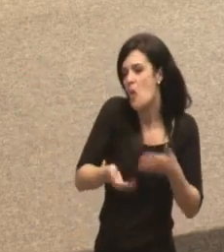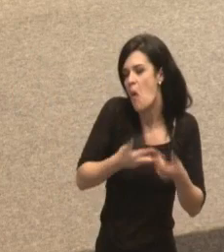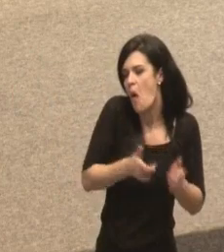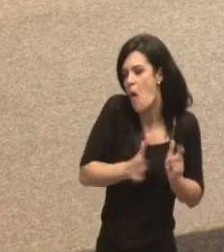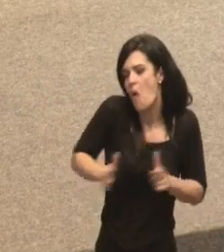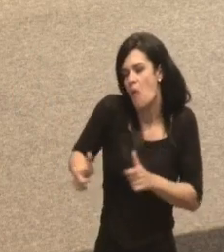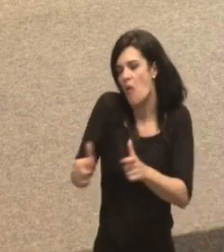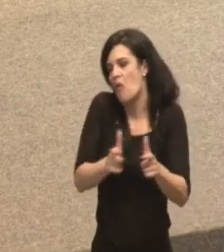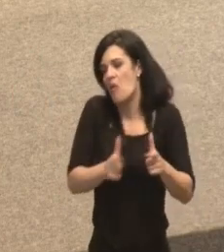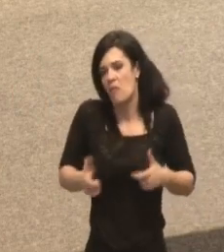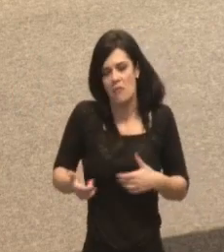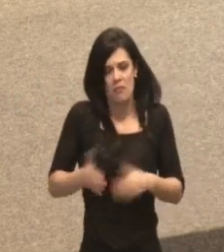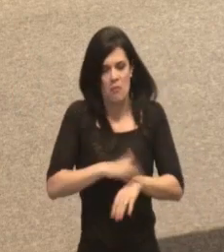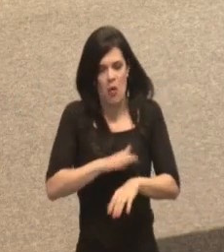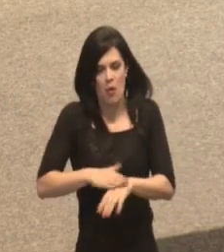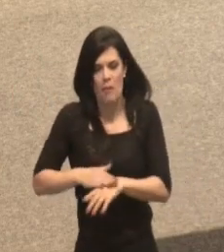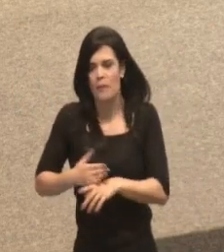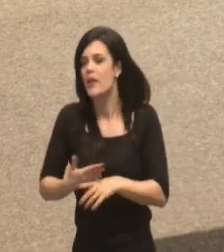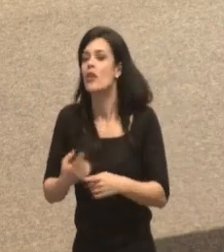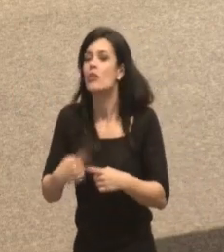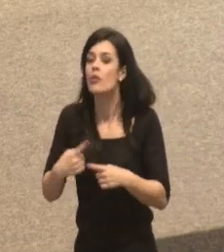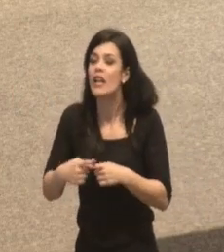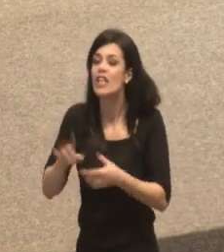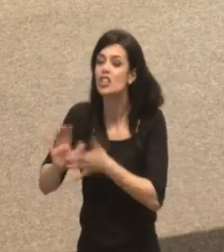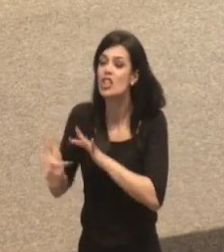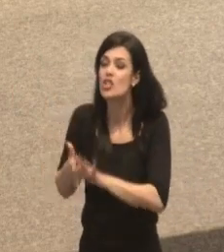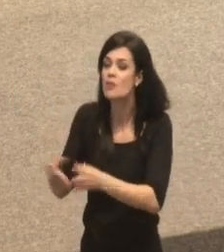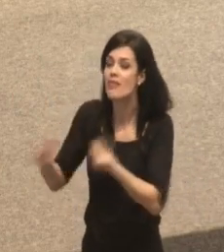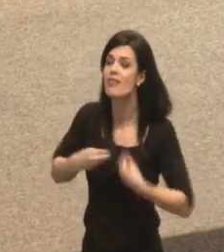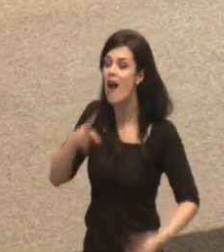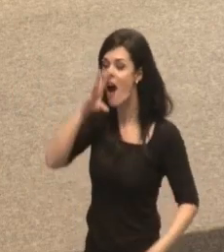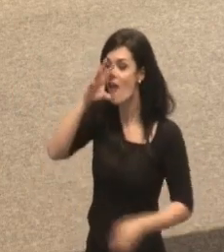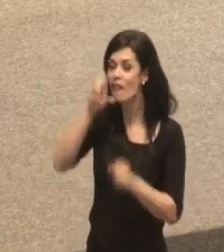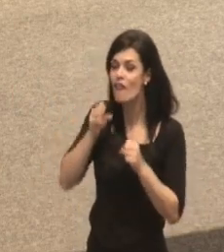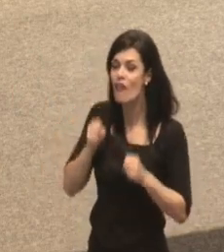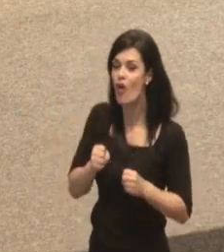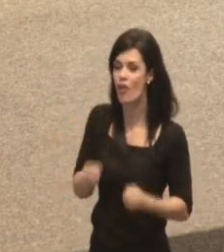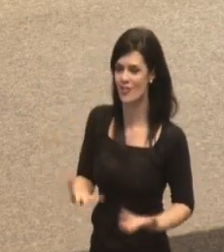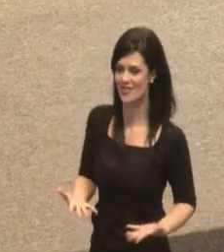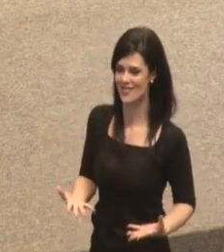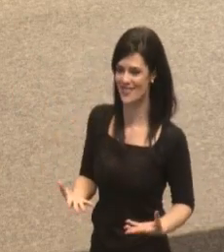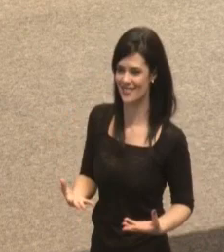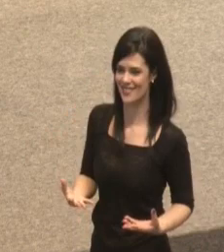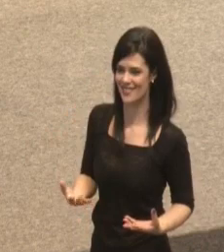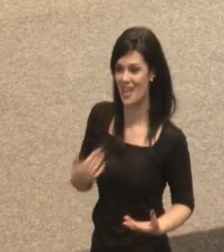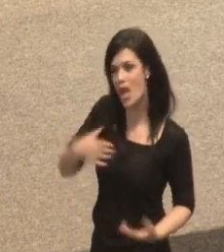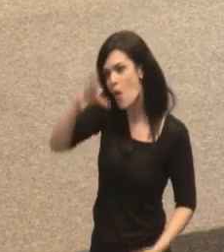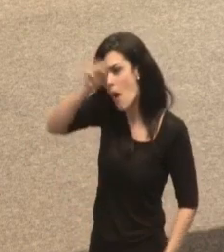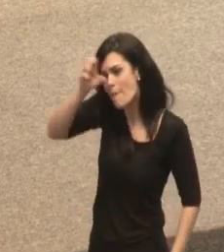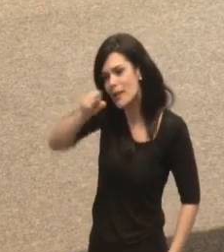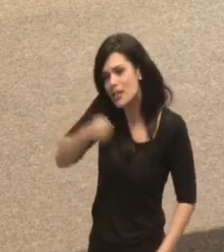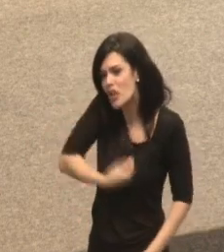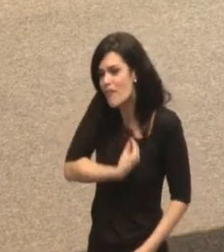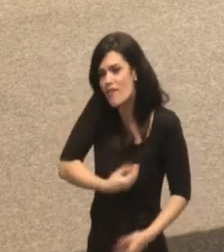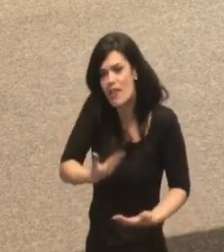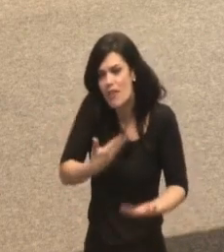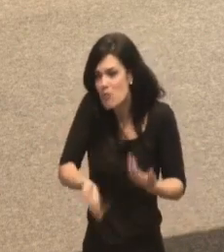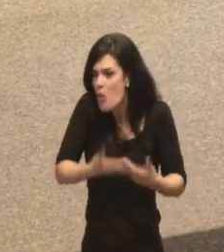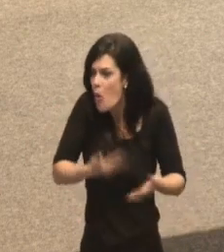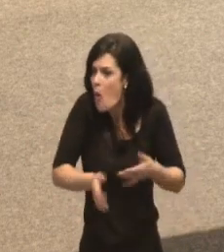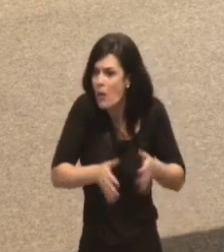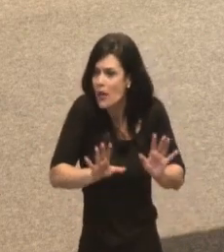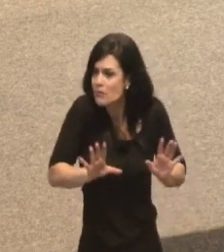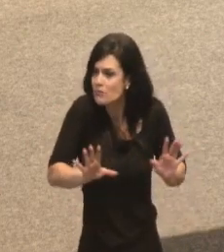me fortalece. Eu posso viver em qualquer situação, porque Cristo Jesus me fortalece. Eu aprendi a viver em qualquer situação, em toda a